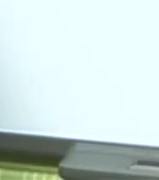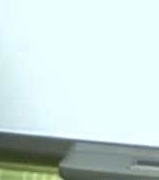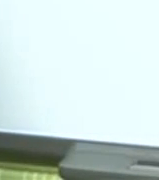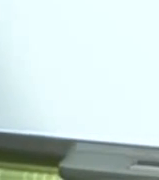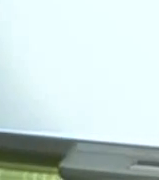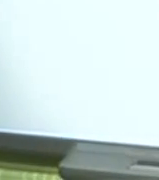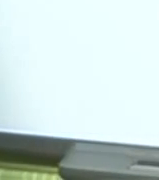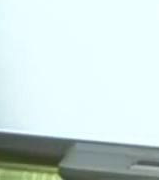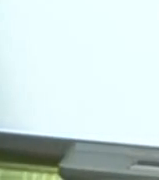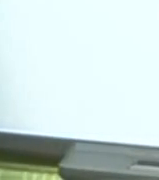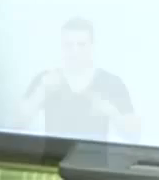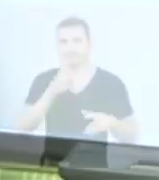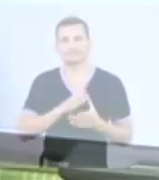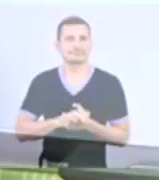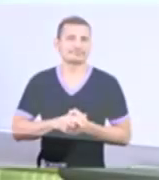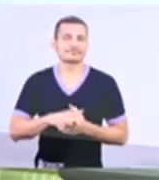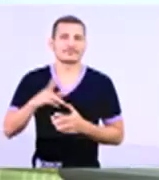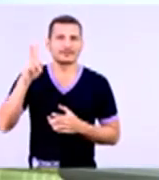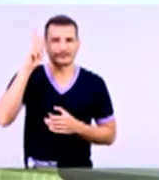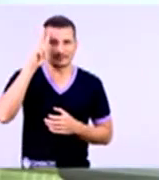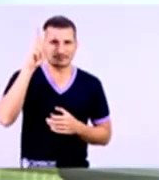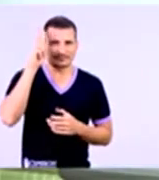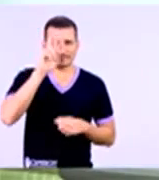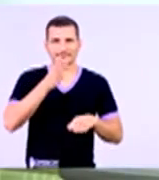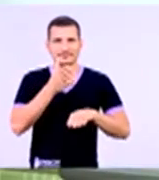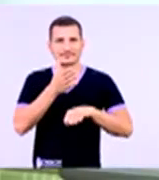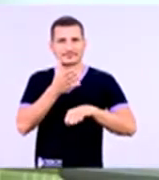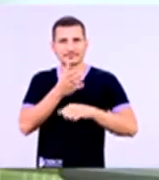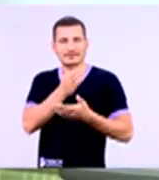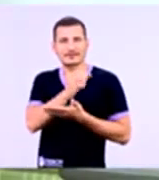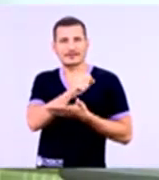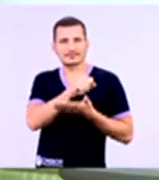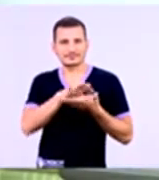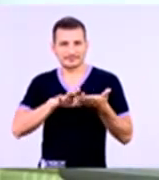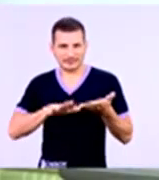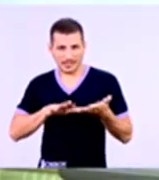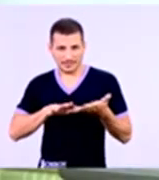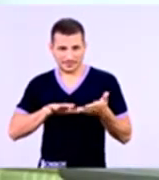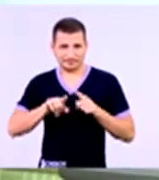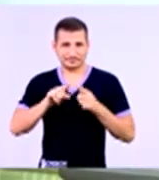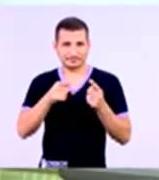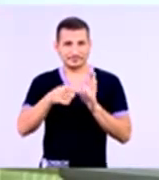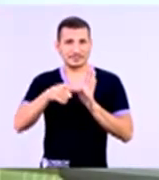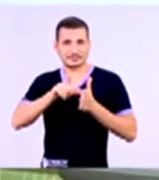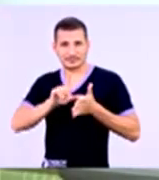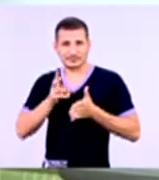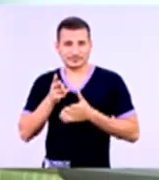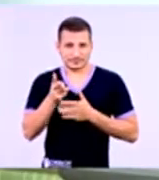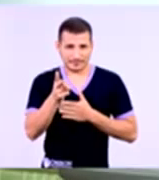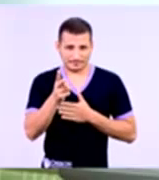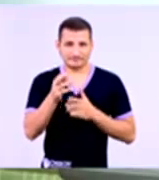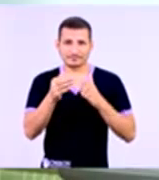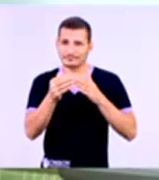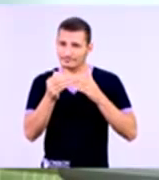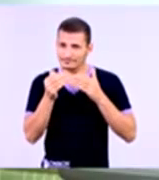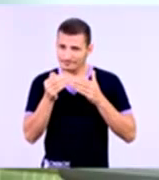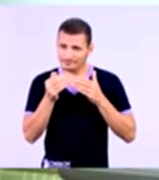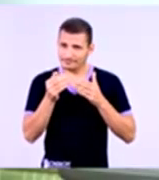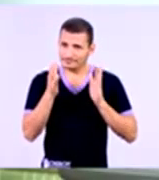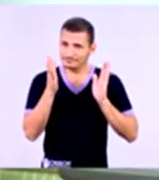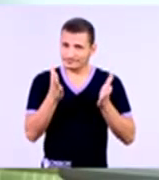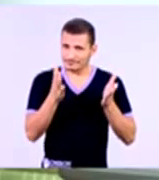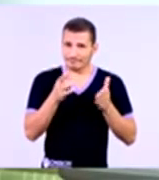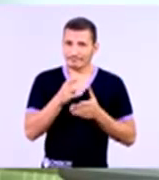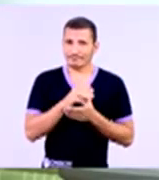vamos recapitular a nossa atividade, mas antes de a gente dar continuidade, foi solicitado que nós fizéssemos